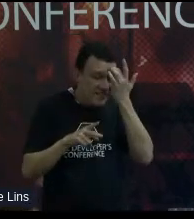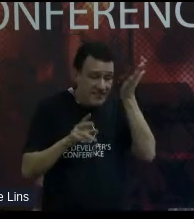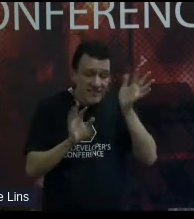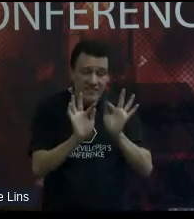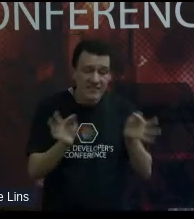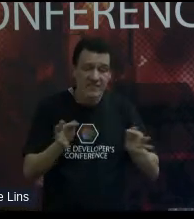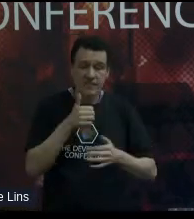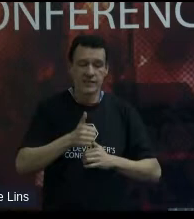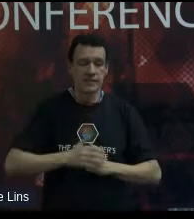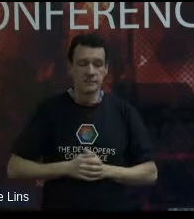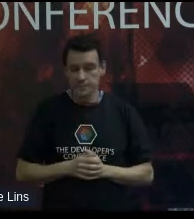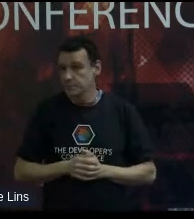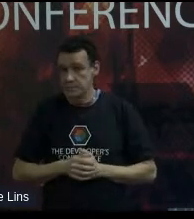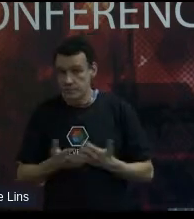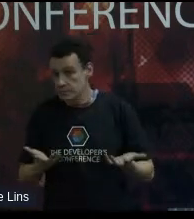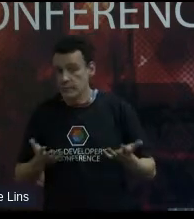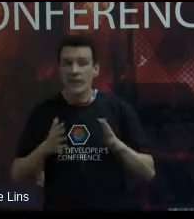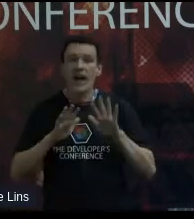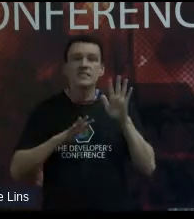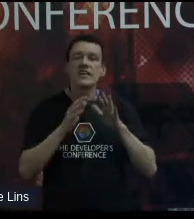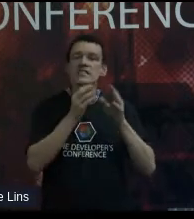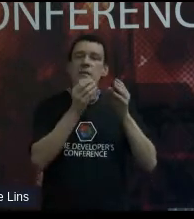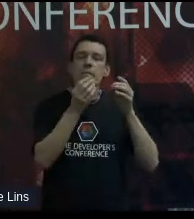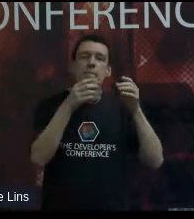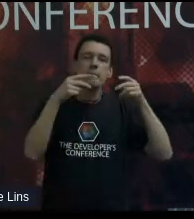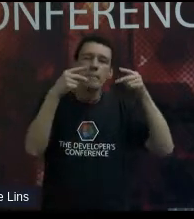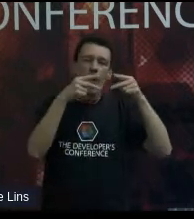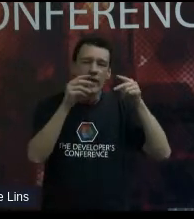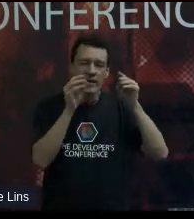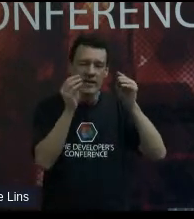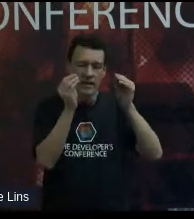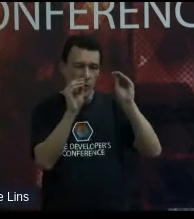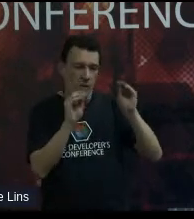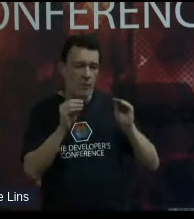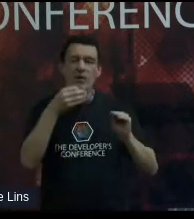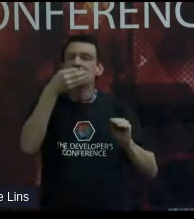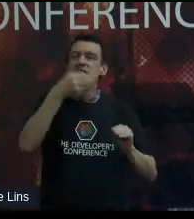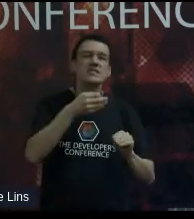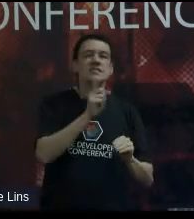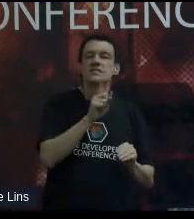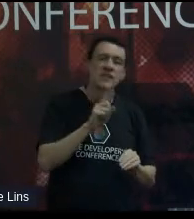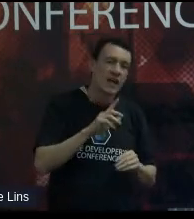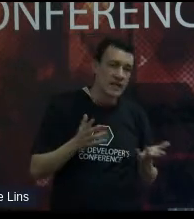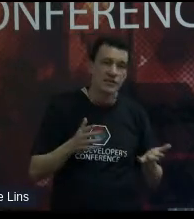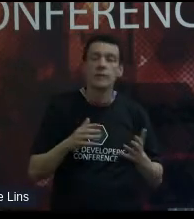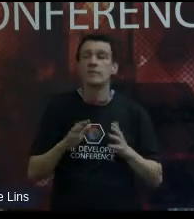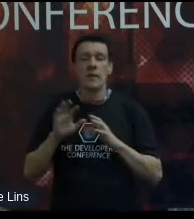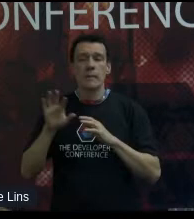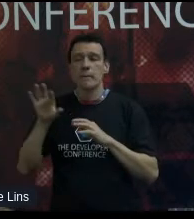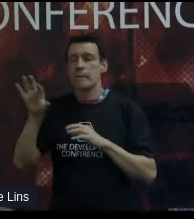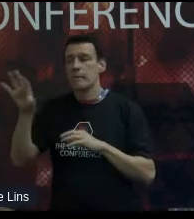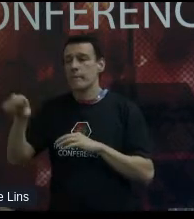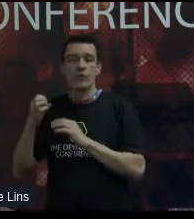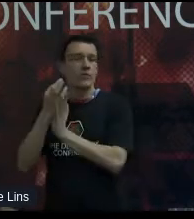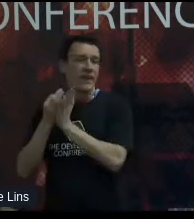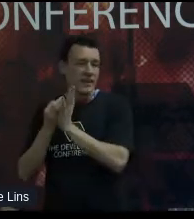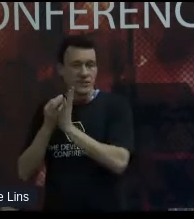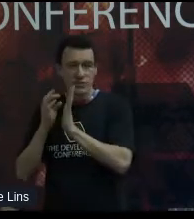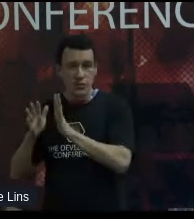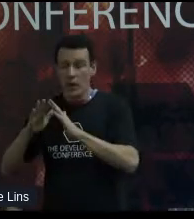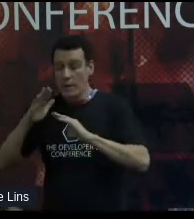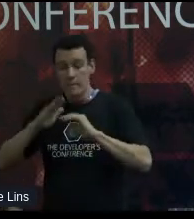usando as tags corretas. Normalmente é utilizado um texto que é editado manualmente para dar o